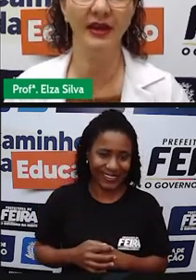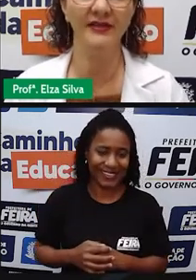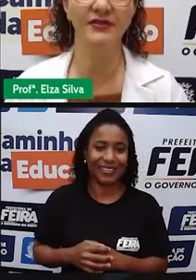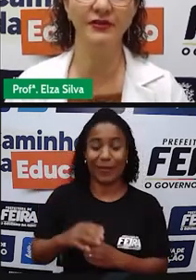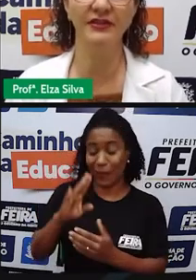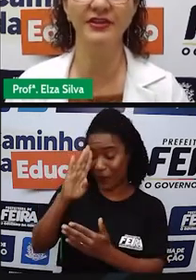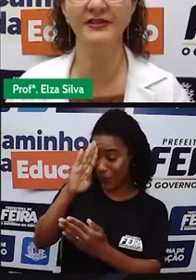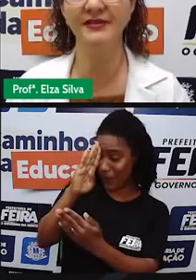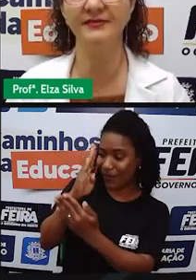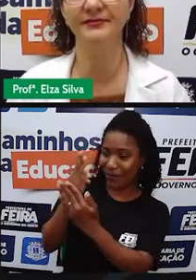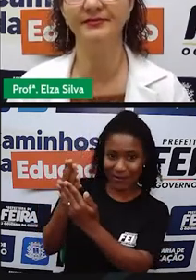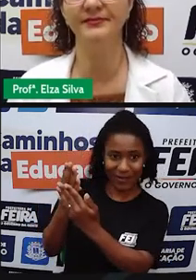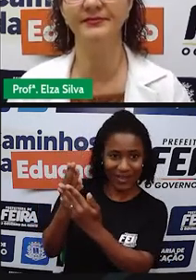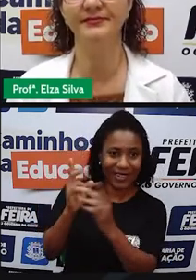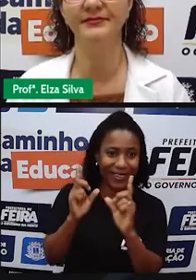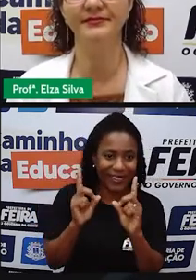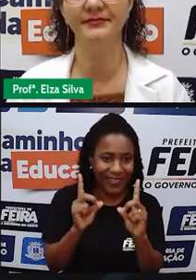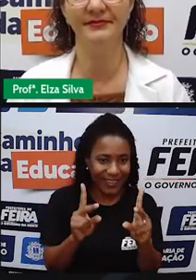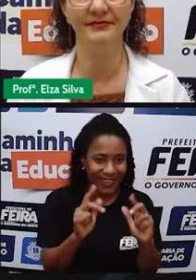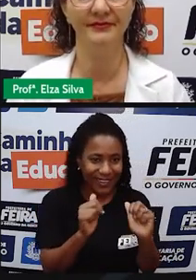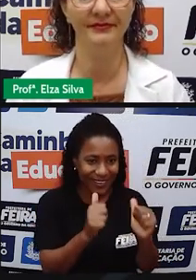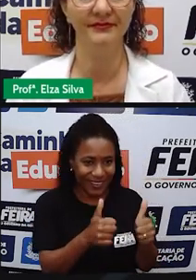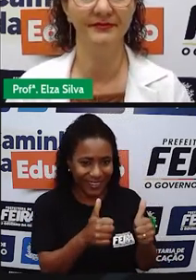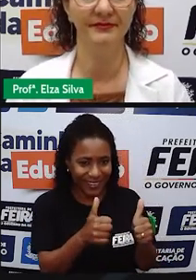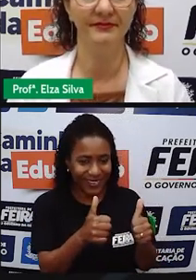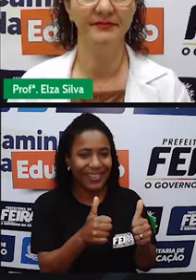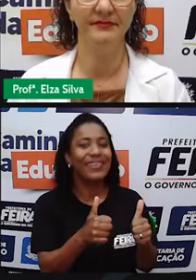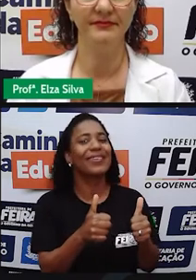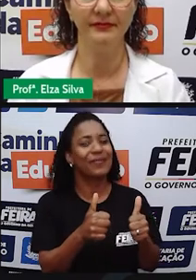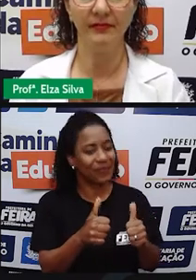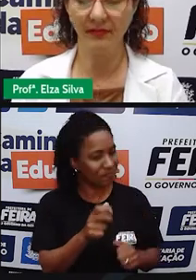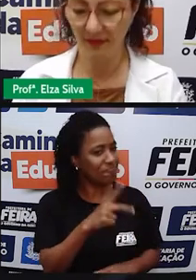Andréia? Ok, students? Ok.